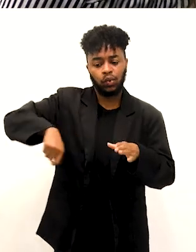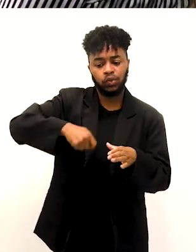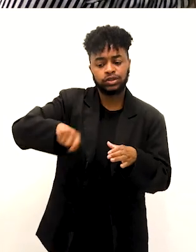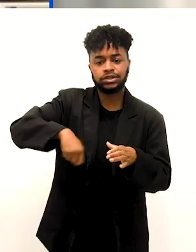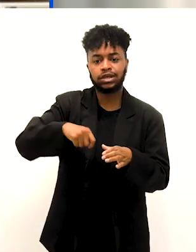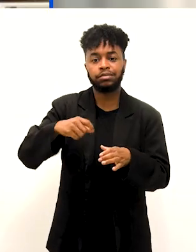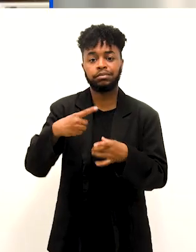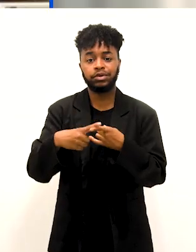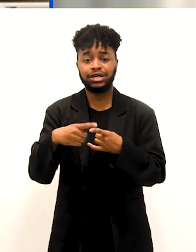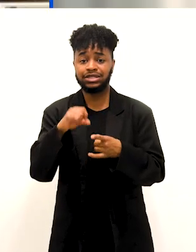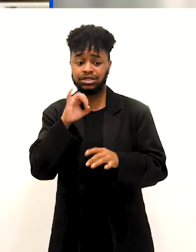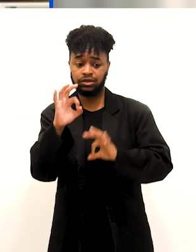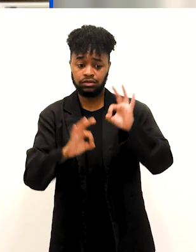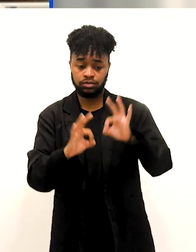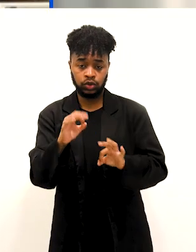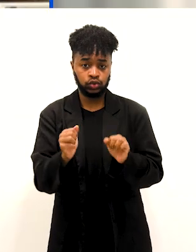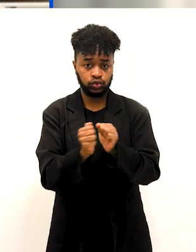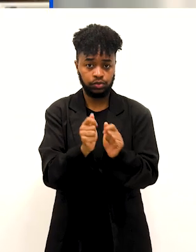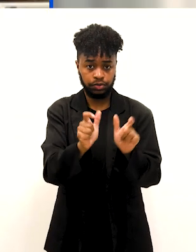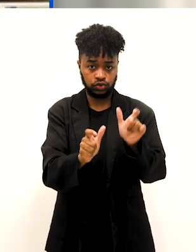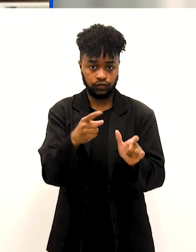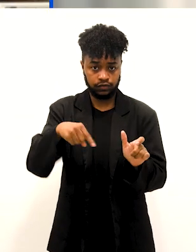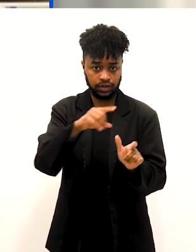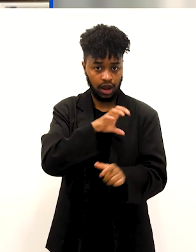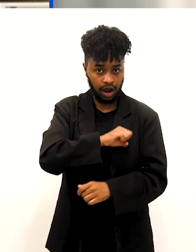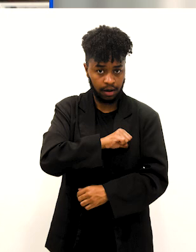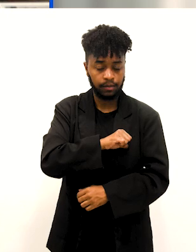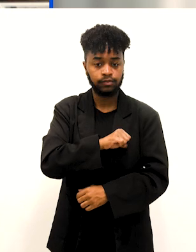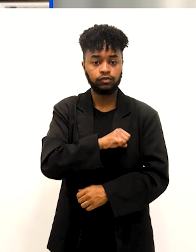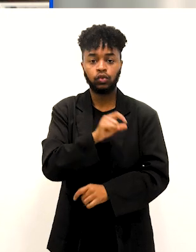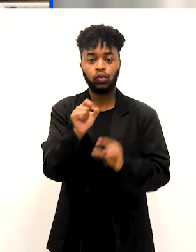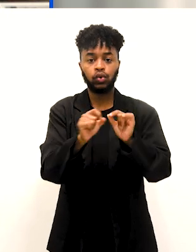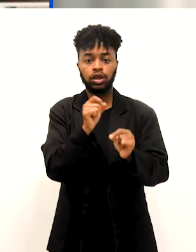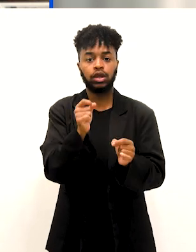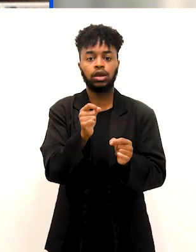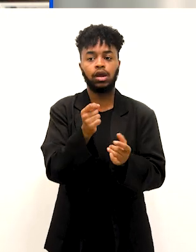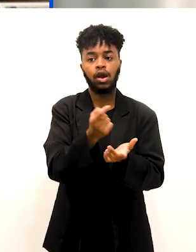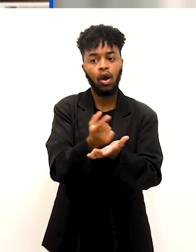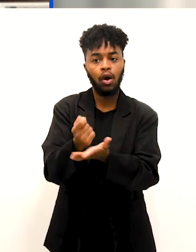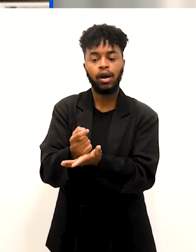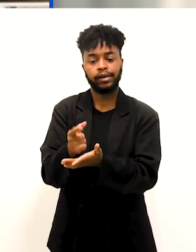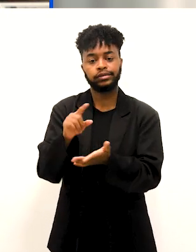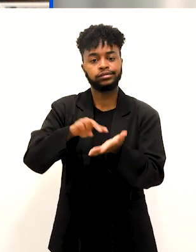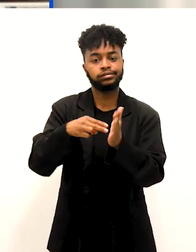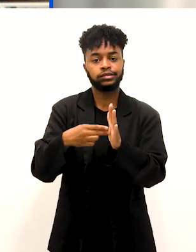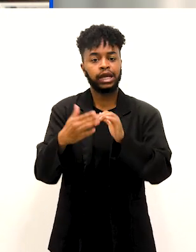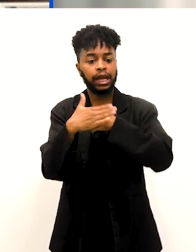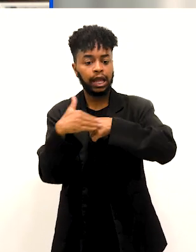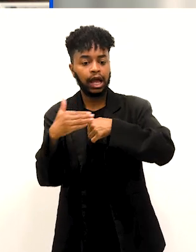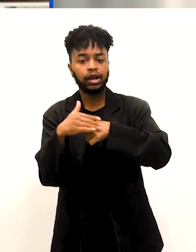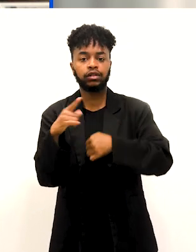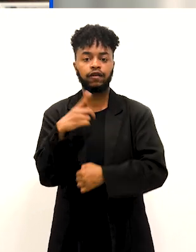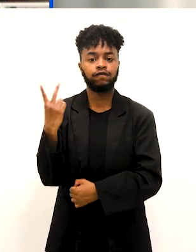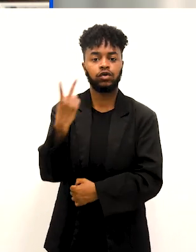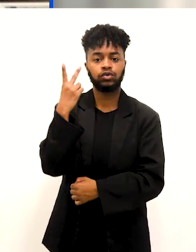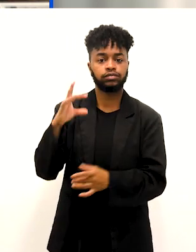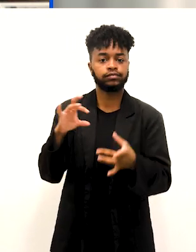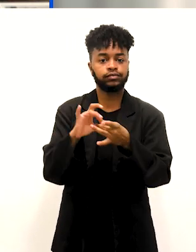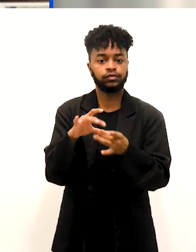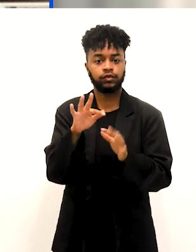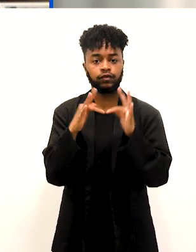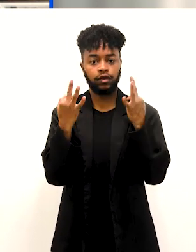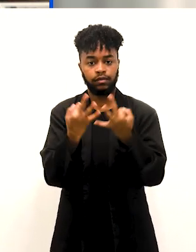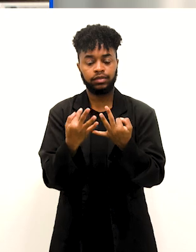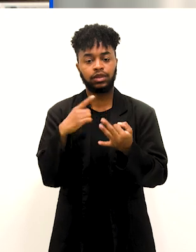Você preparar para as pessoas que você ama aquilo que vai ser consumido é uma forma de carinho que é reconhecida pelos familiares. Então, é um